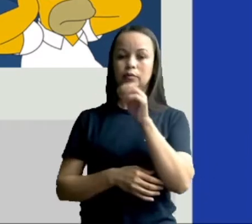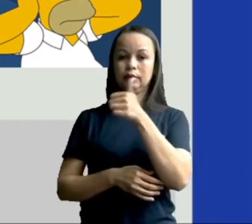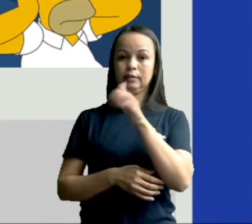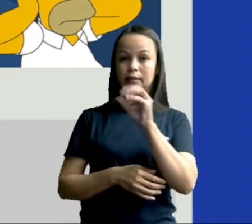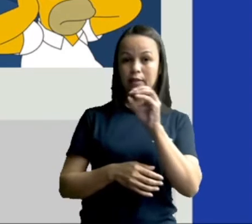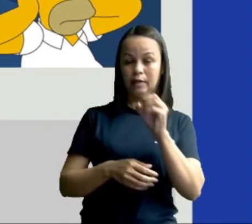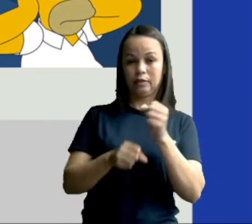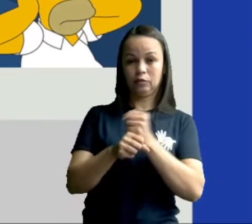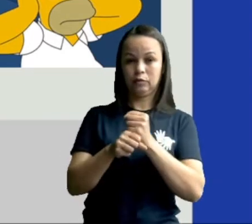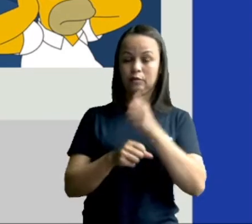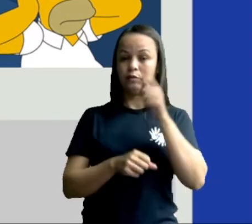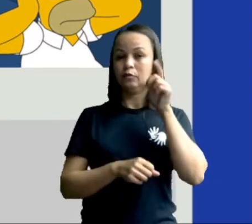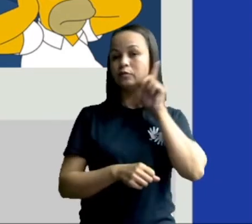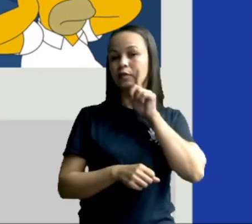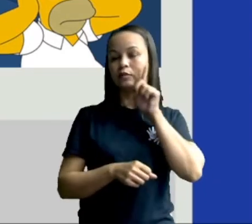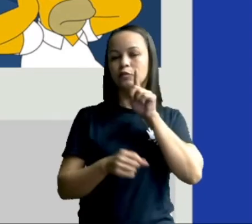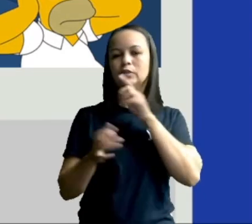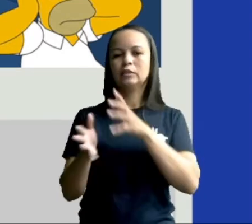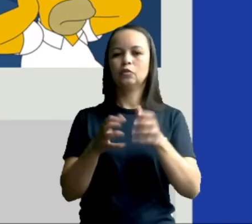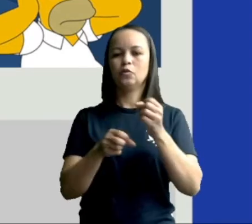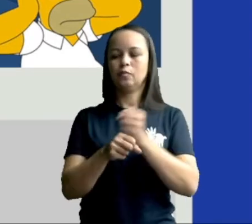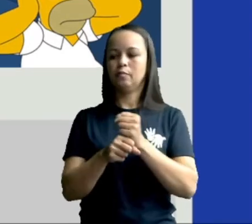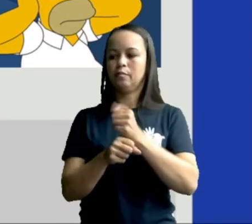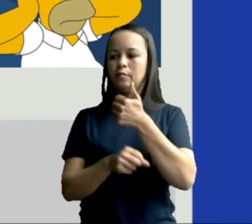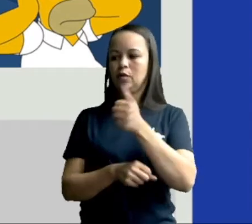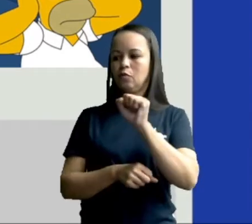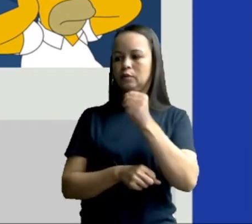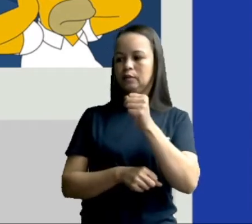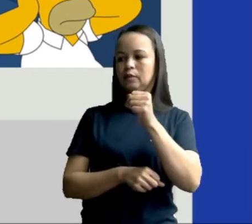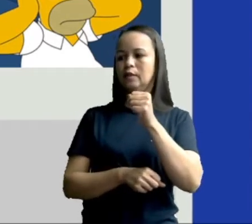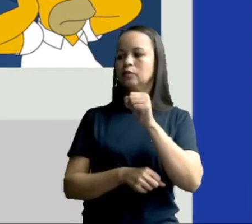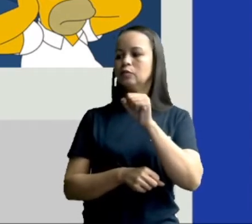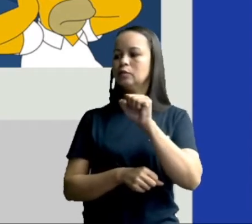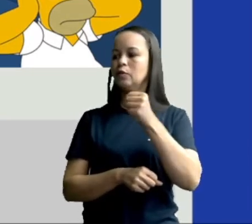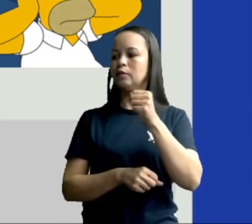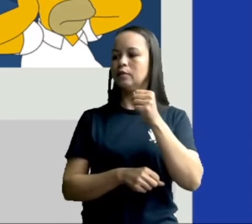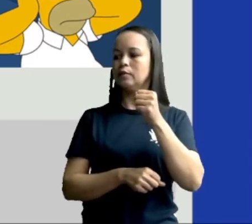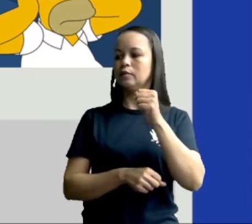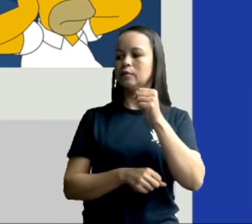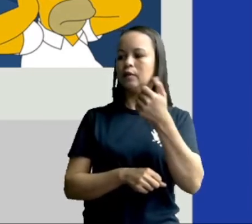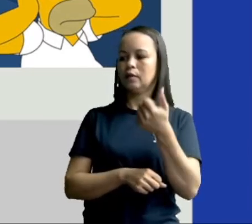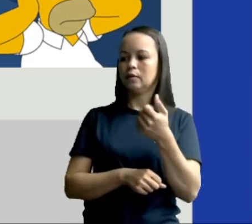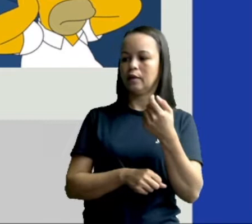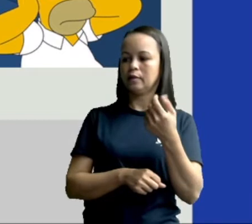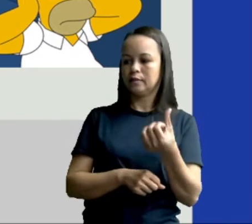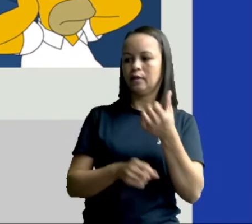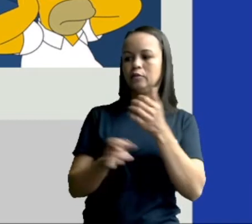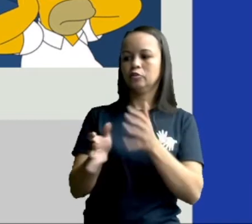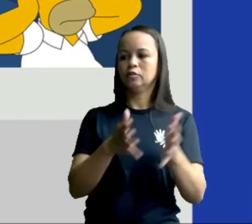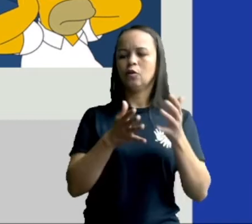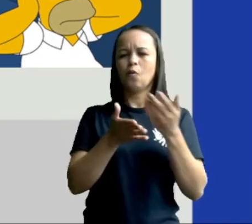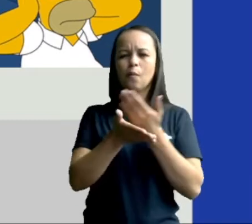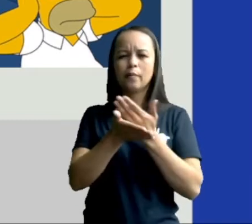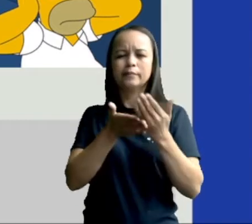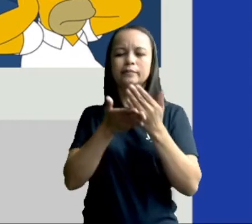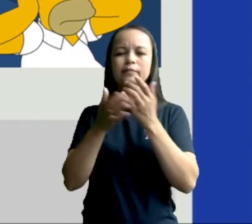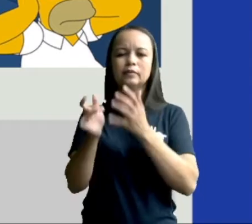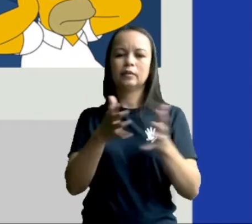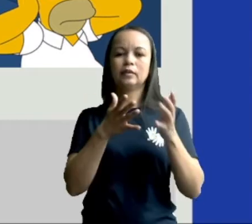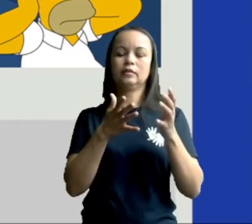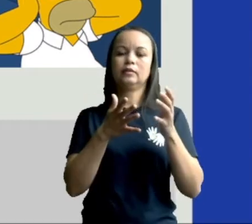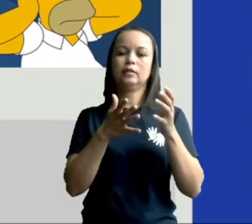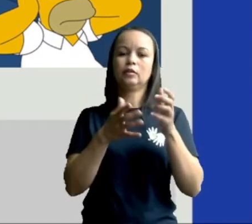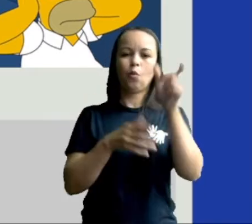Estados Unidos, em 1876, Alexander Graham Bell fez os primeiros testes com o seu